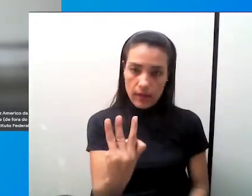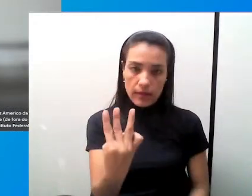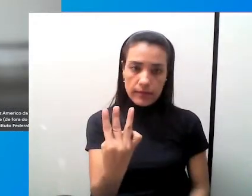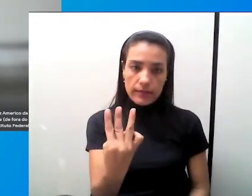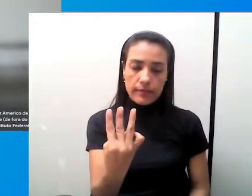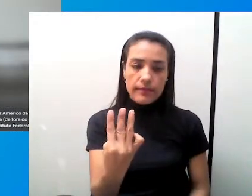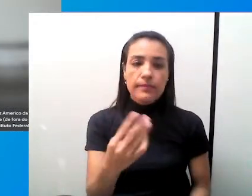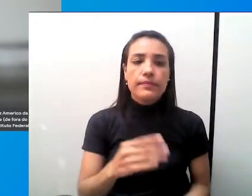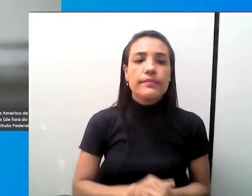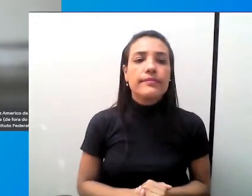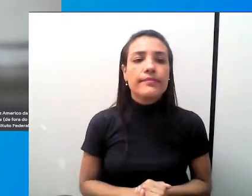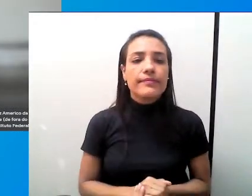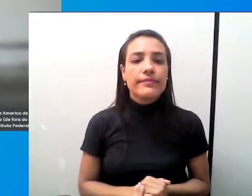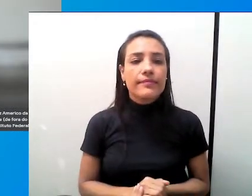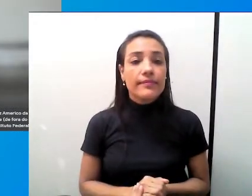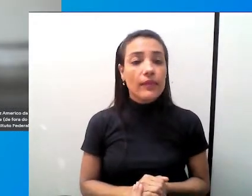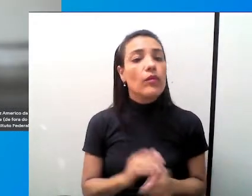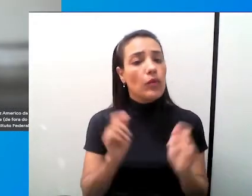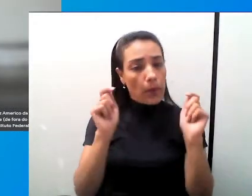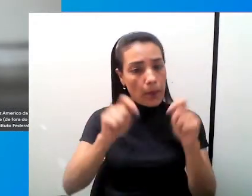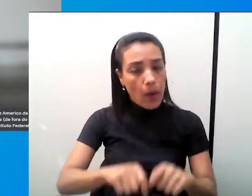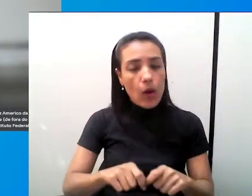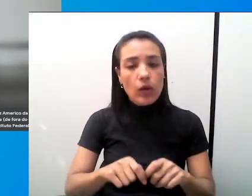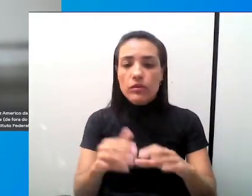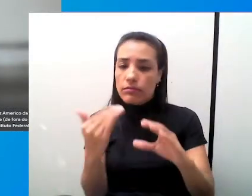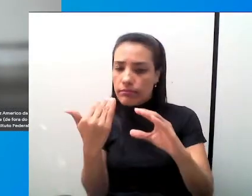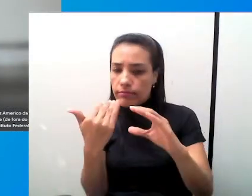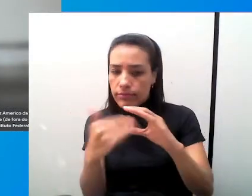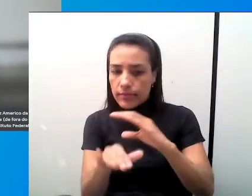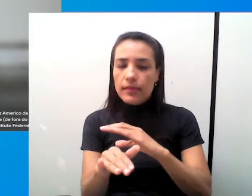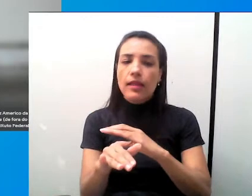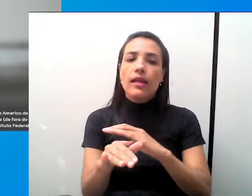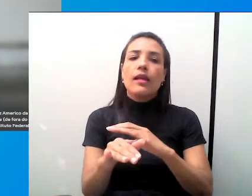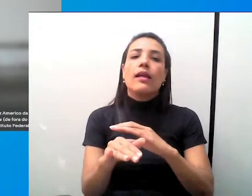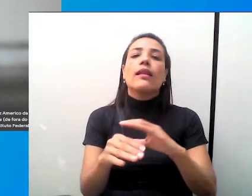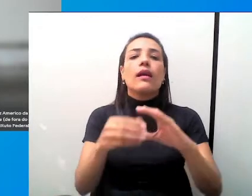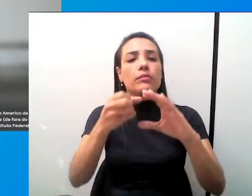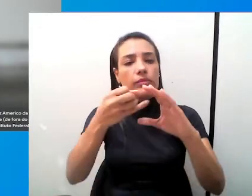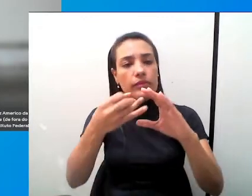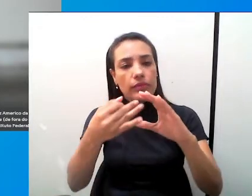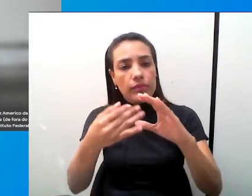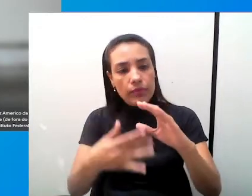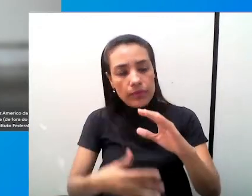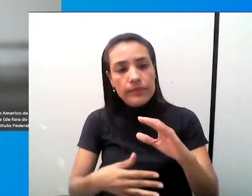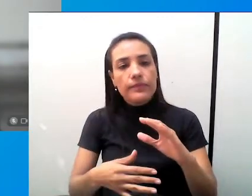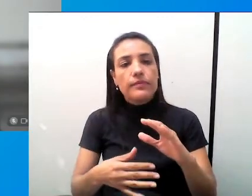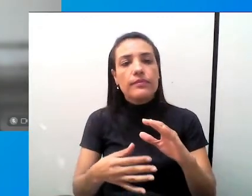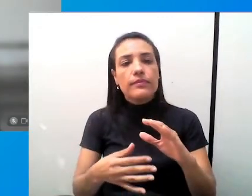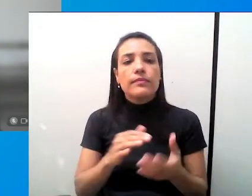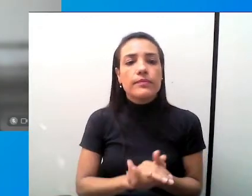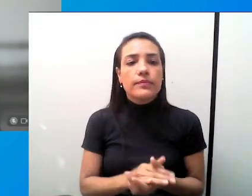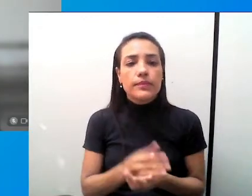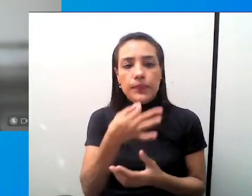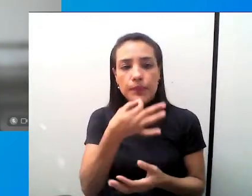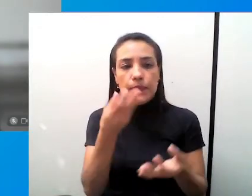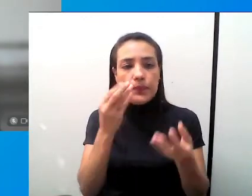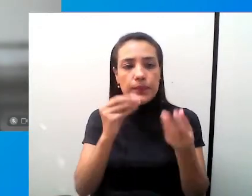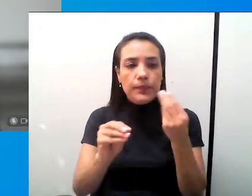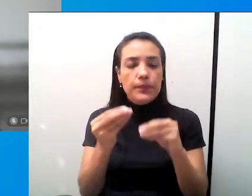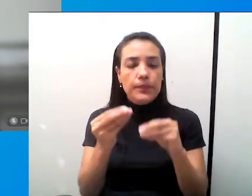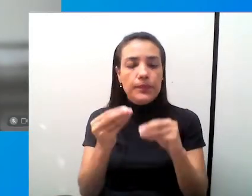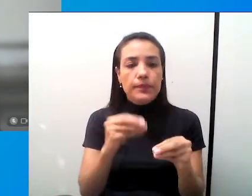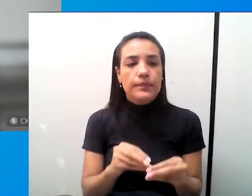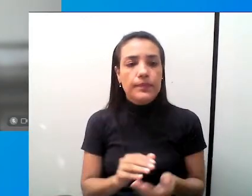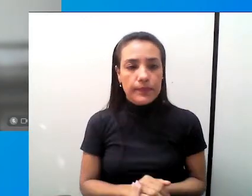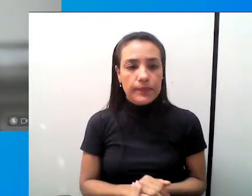por favor, encaminhe as suas perguntas ou comentários no chat, que serão lidas aqui durante o nosso evento. Então,